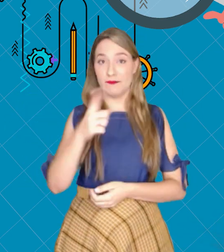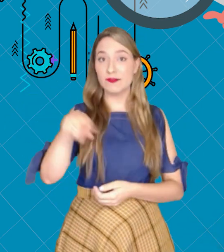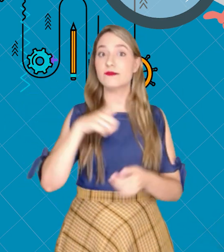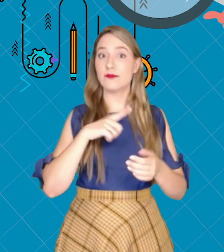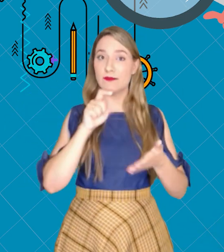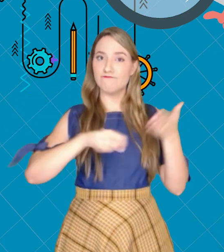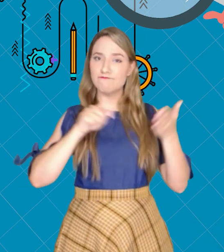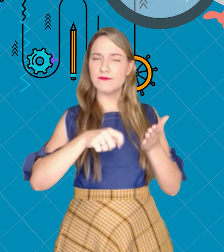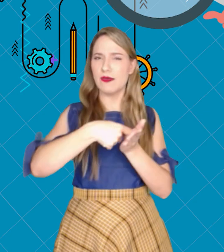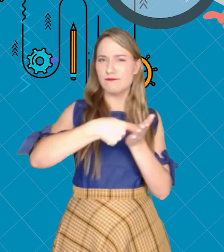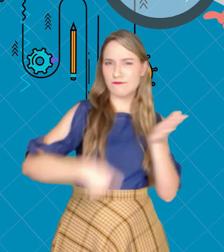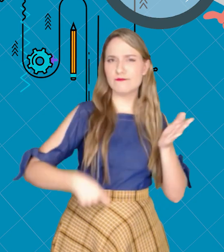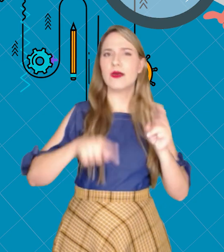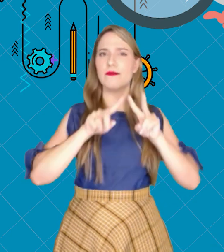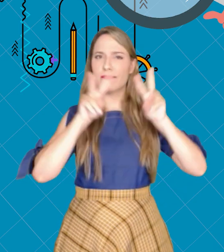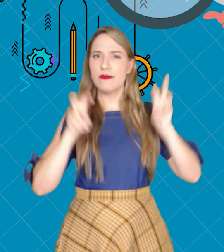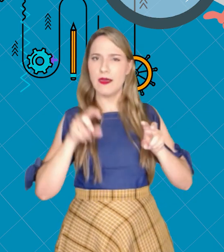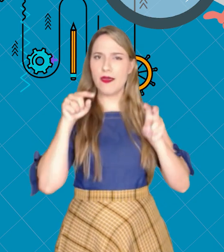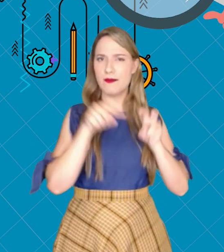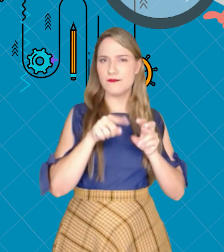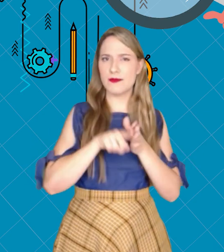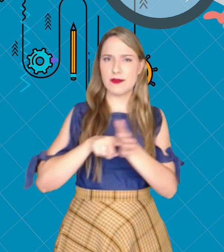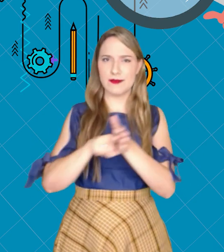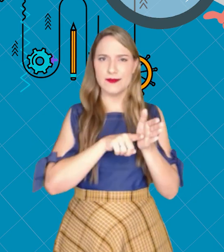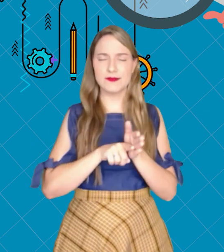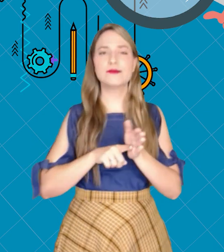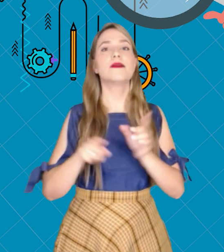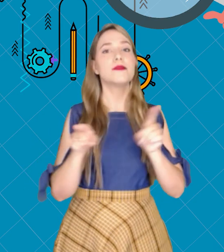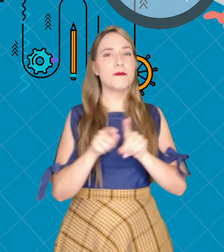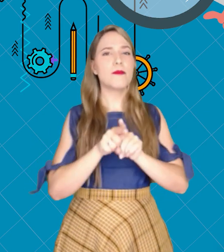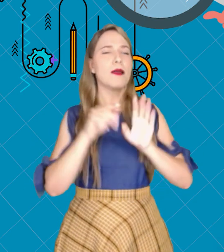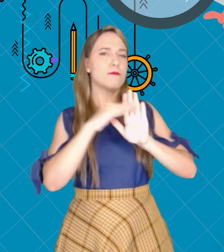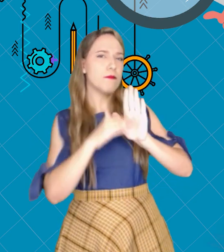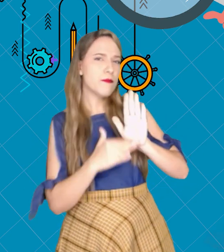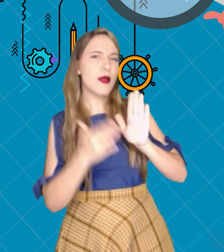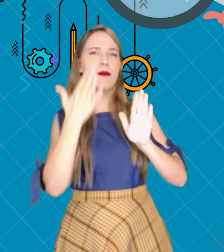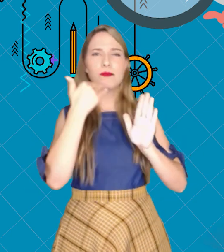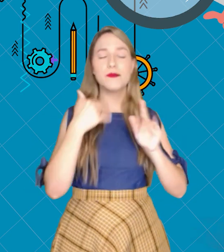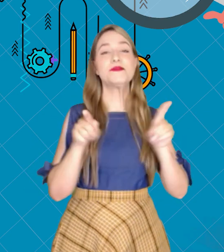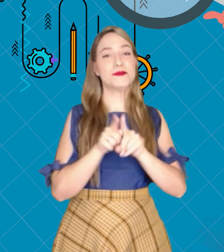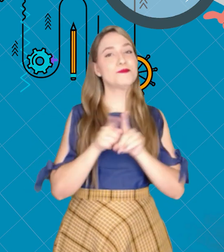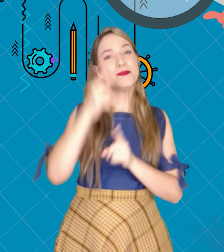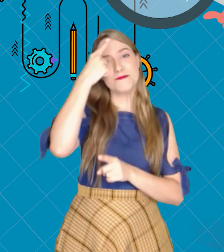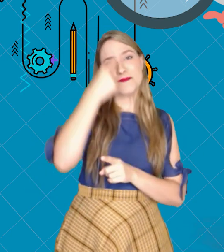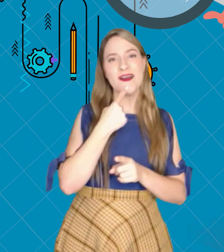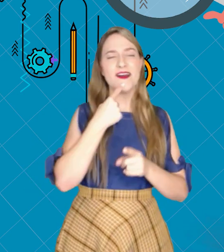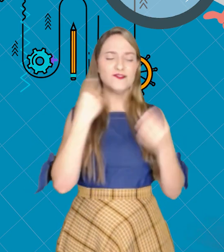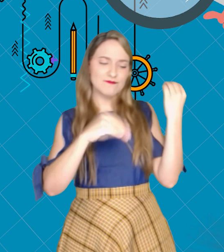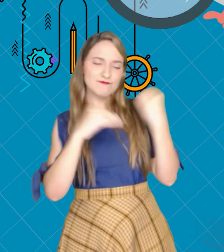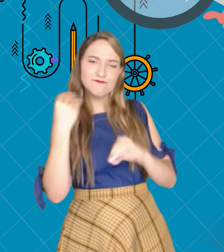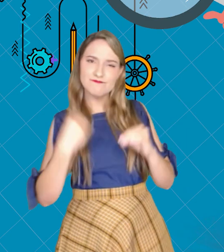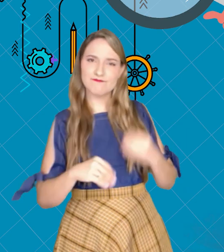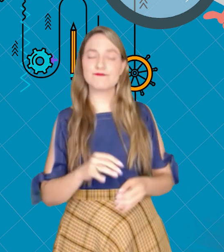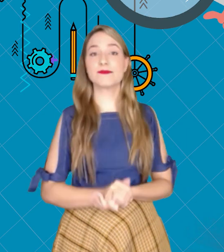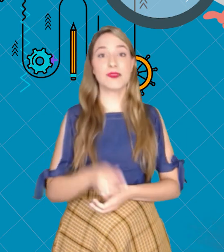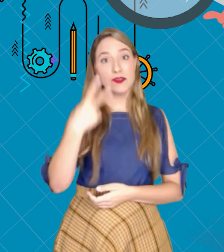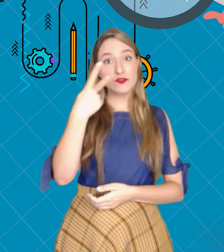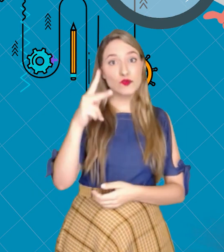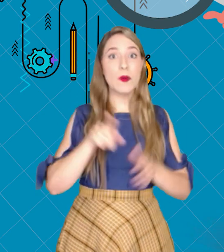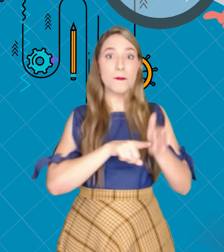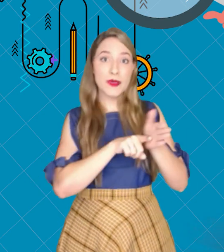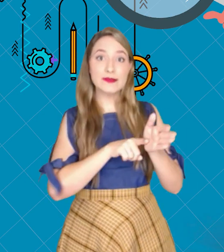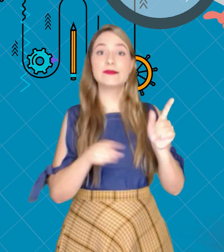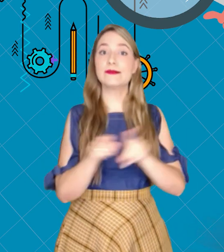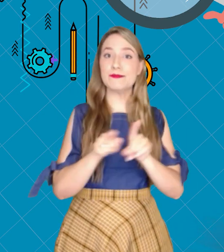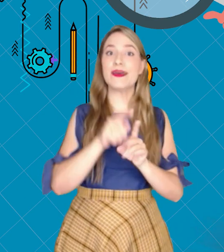brasileiros. Traga uma produção textual a partir do tema da pesquisa, uma receita e imagens.